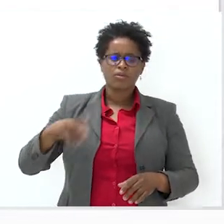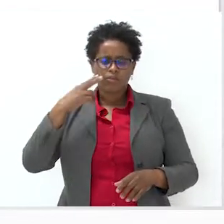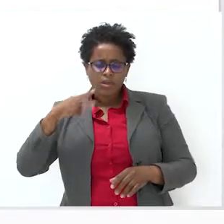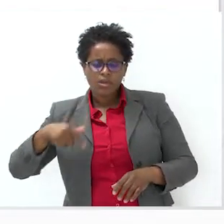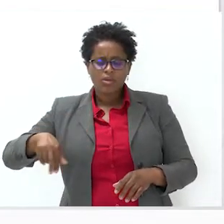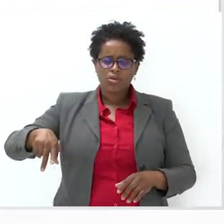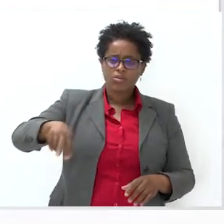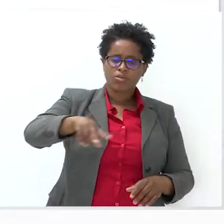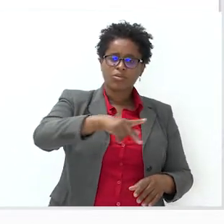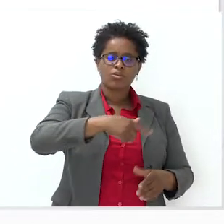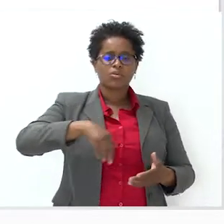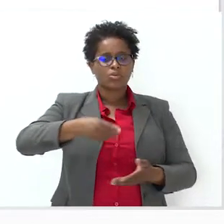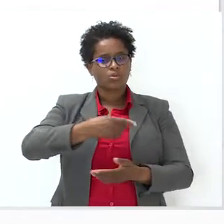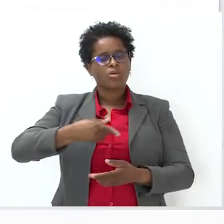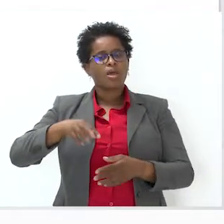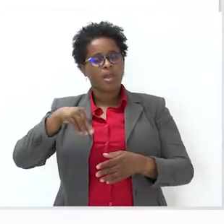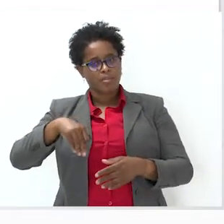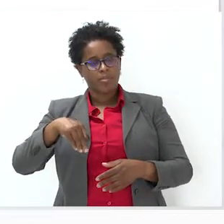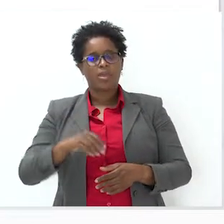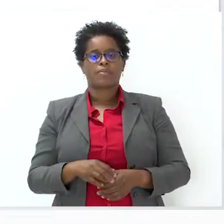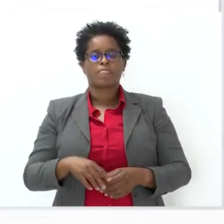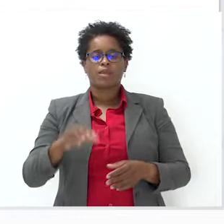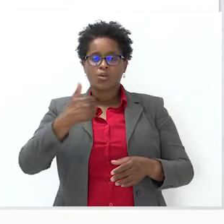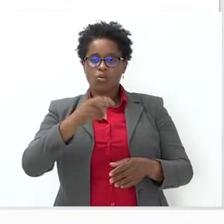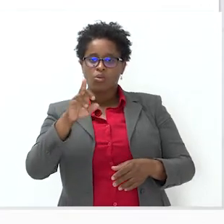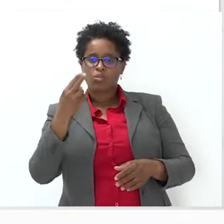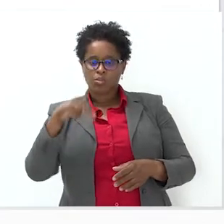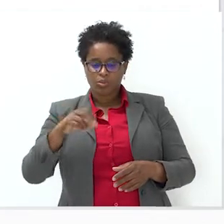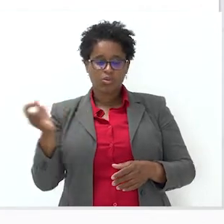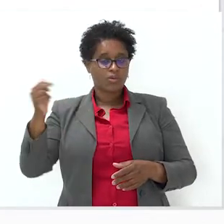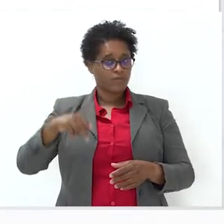todo pé. O Bruno